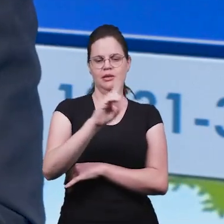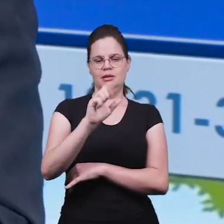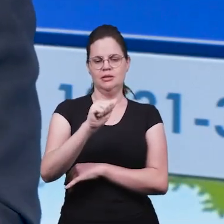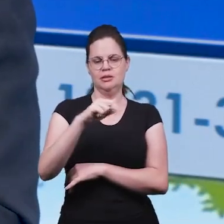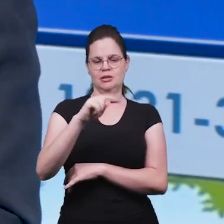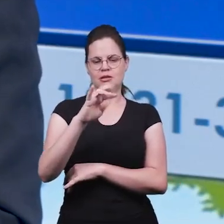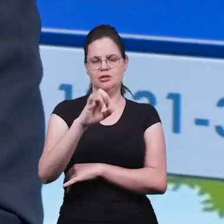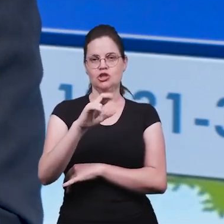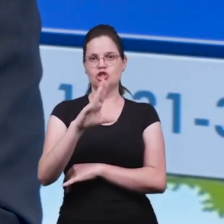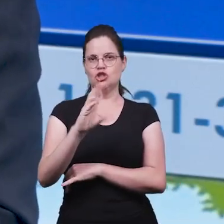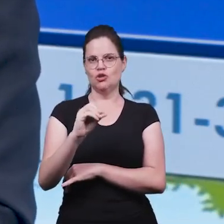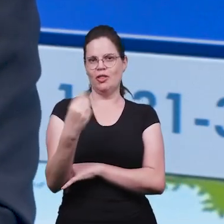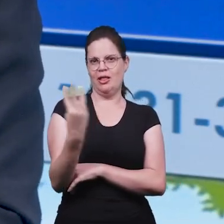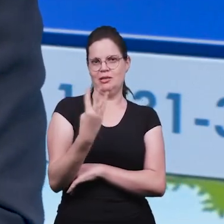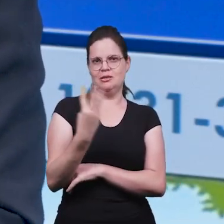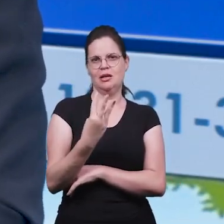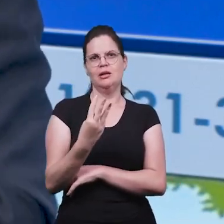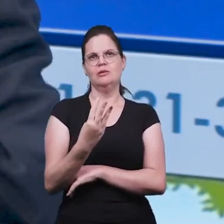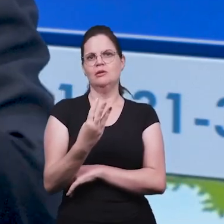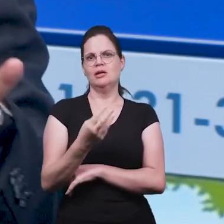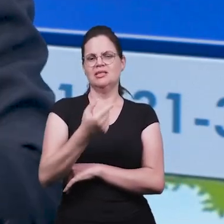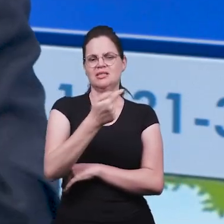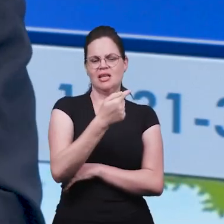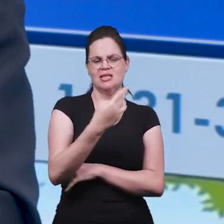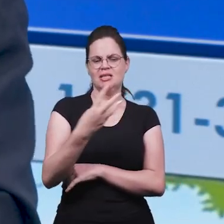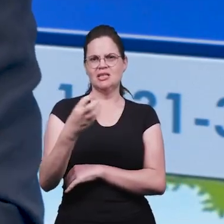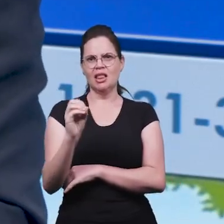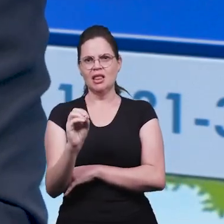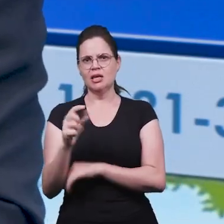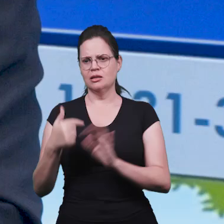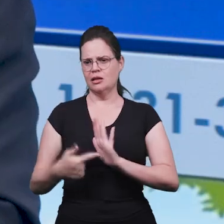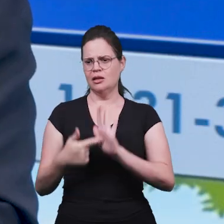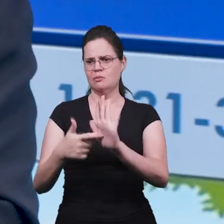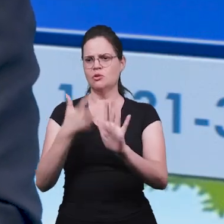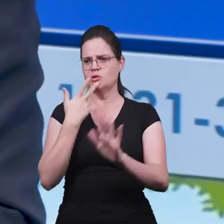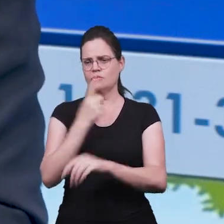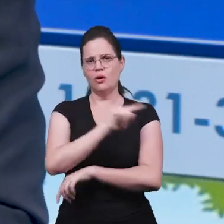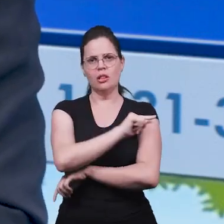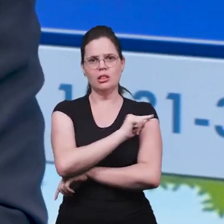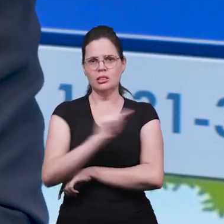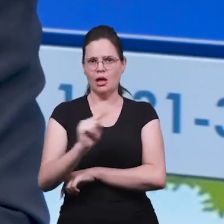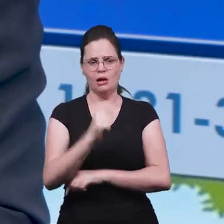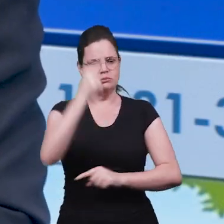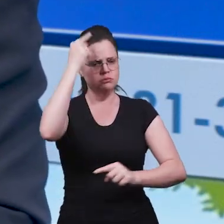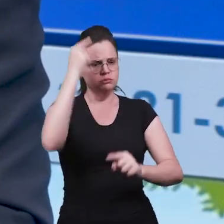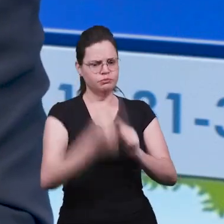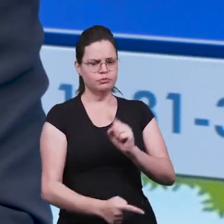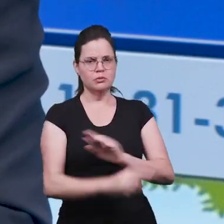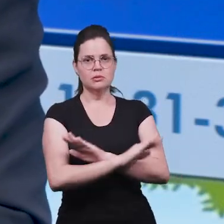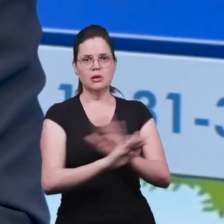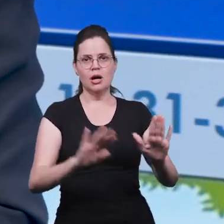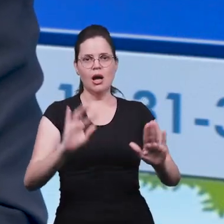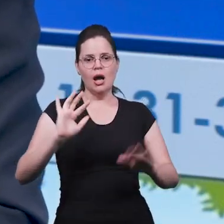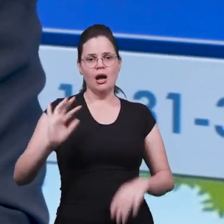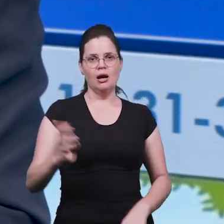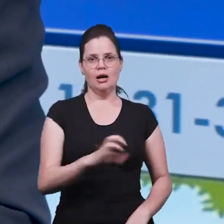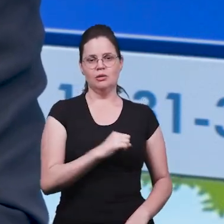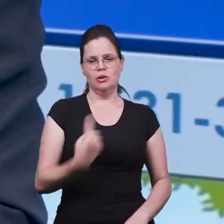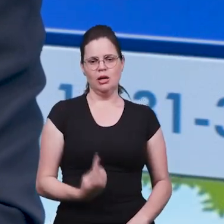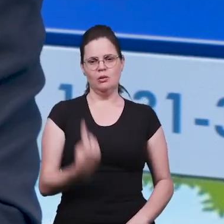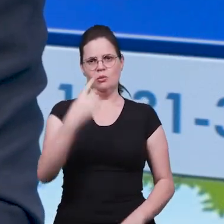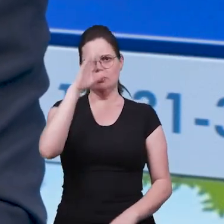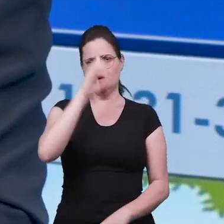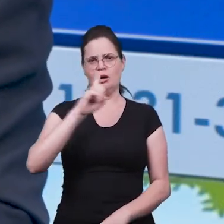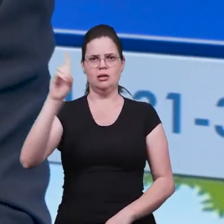em 730, ele disse não, adorar só a Deus, e proibiu no império que ele